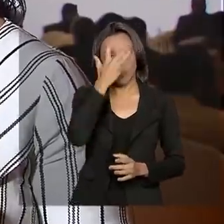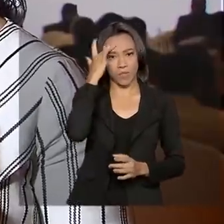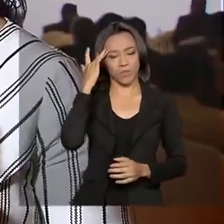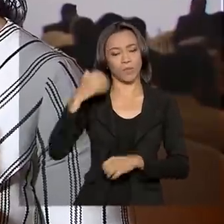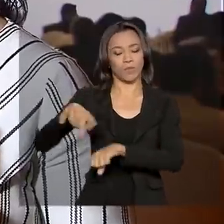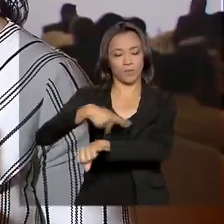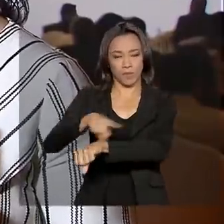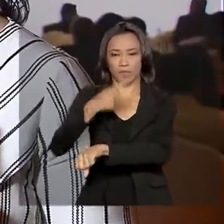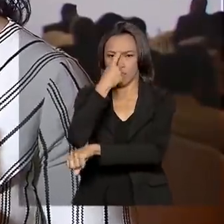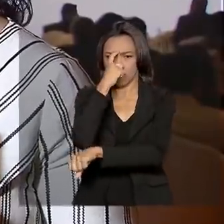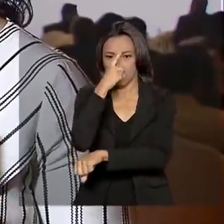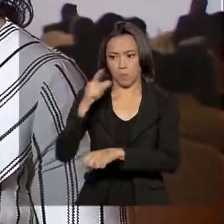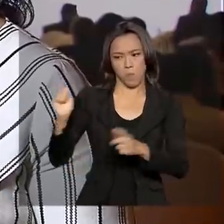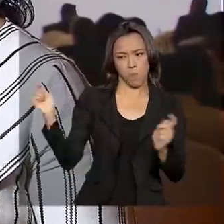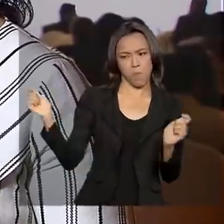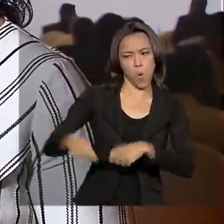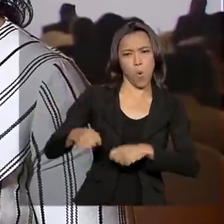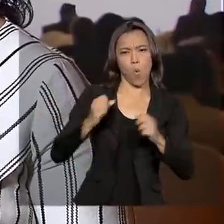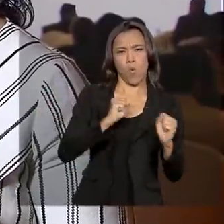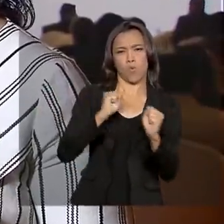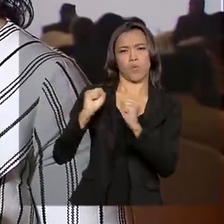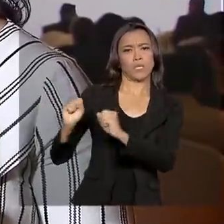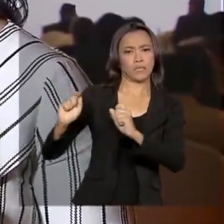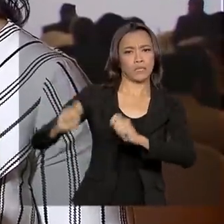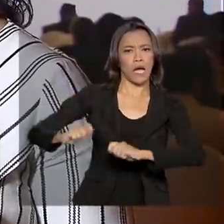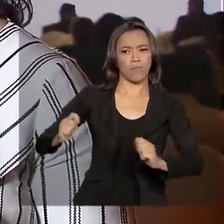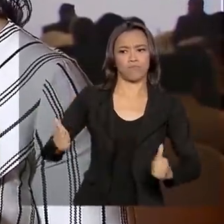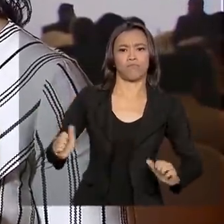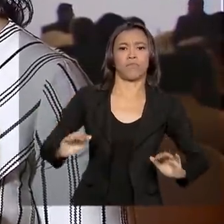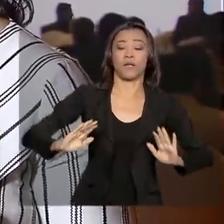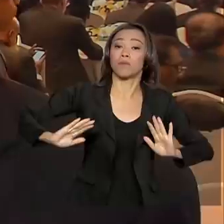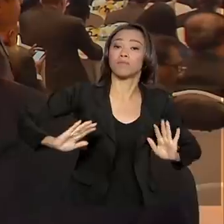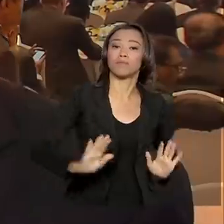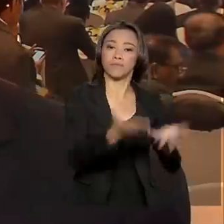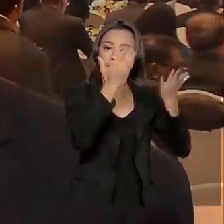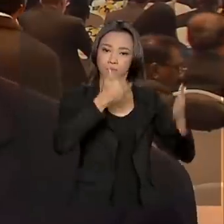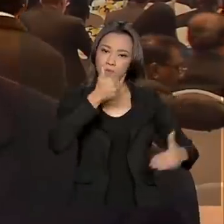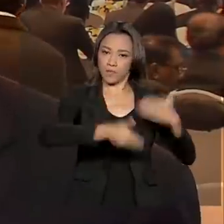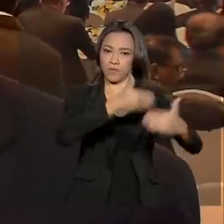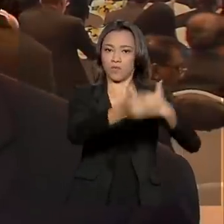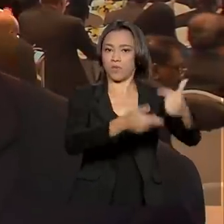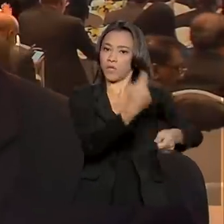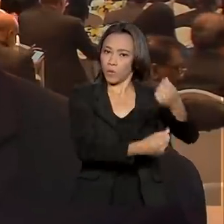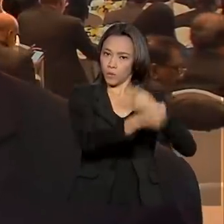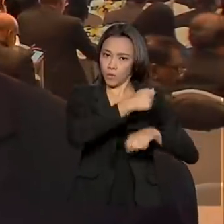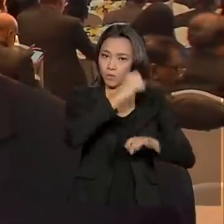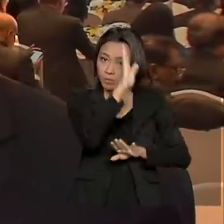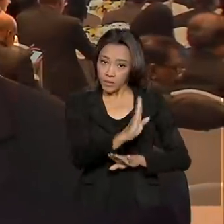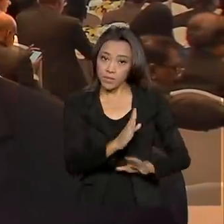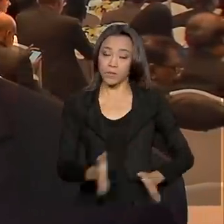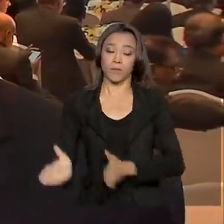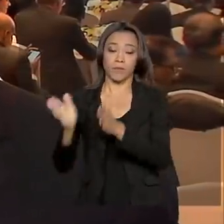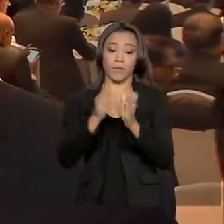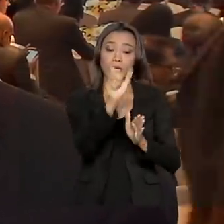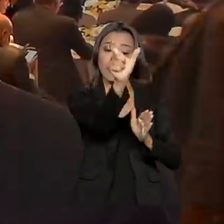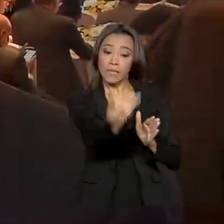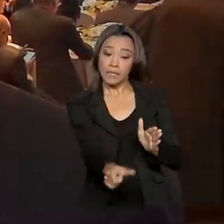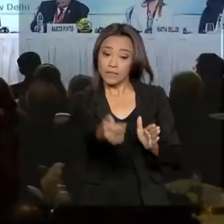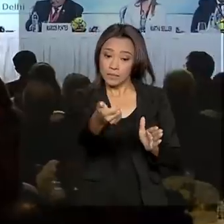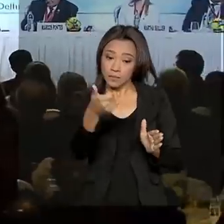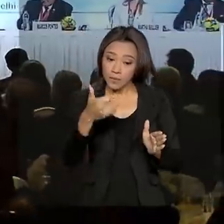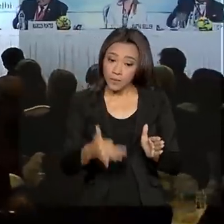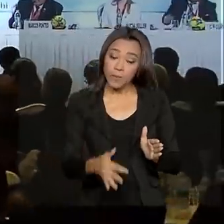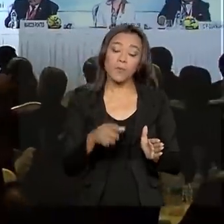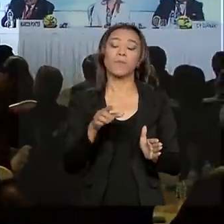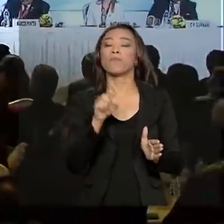Um potencial econômico que pode turbinar o crescimento do nosso país. Este empresário do setor de energia afirma que a visita do